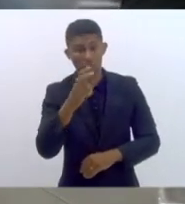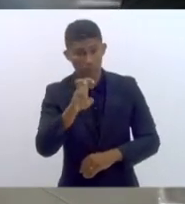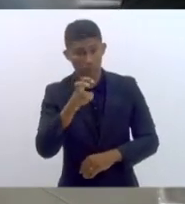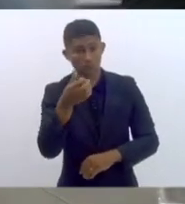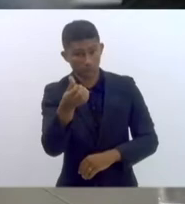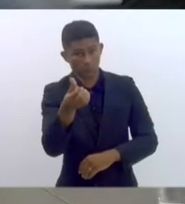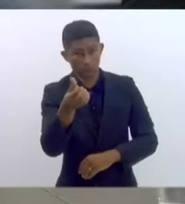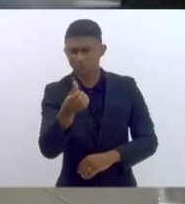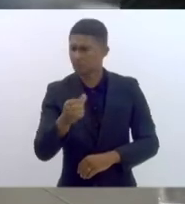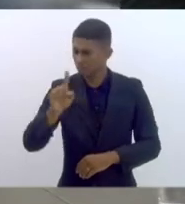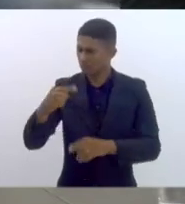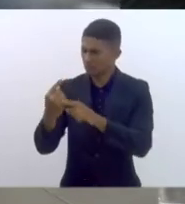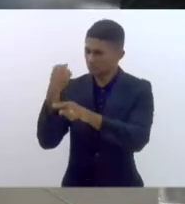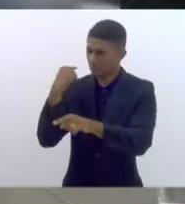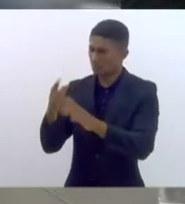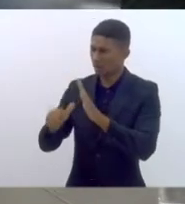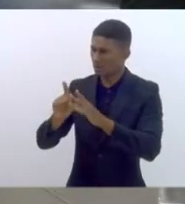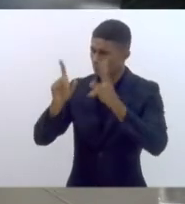Era a mesma anterior.